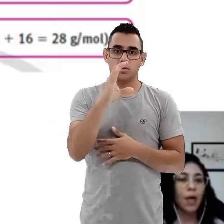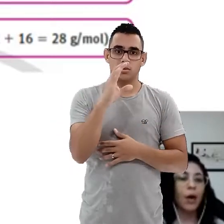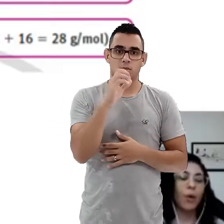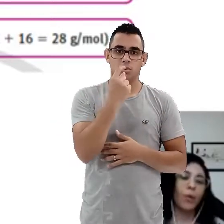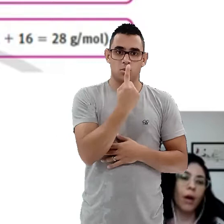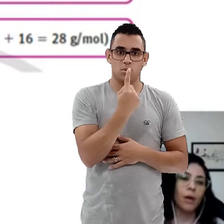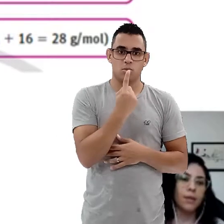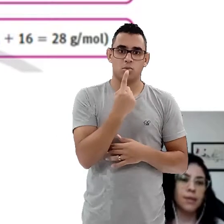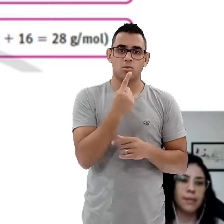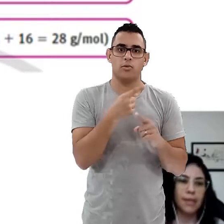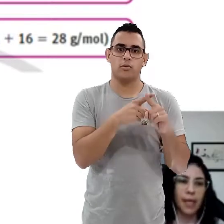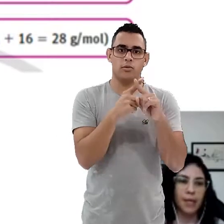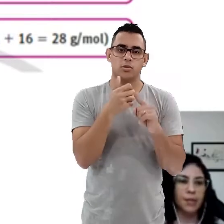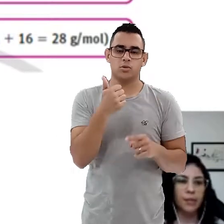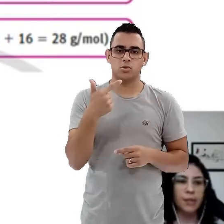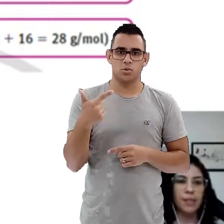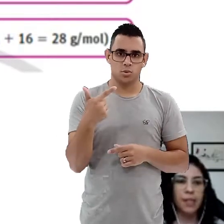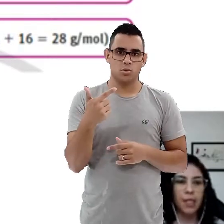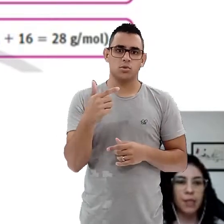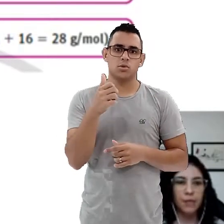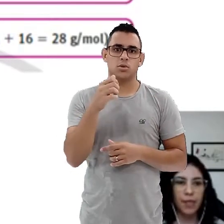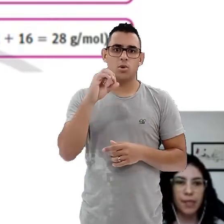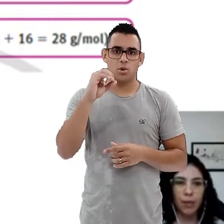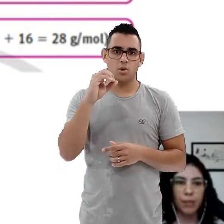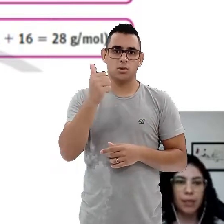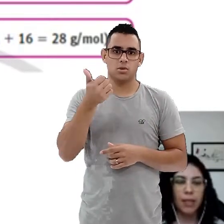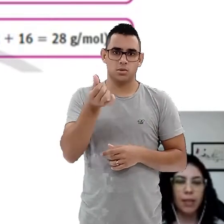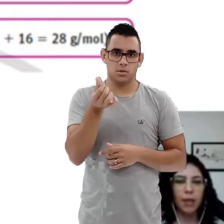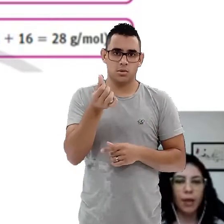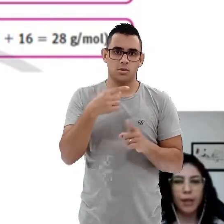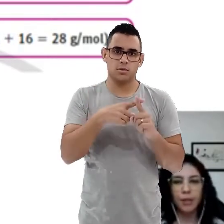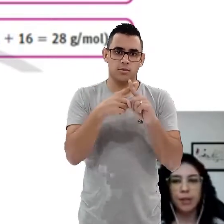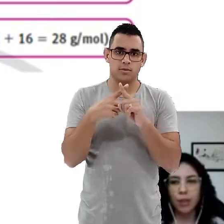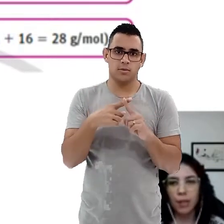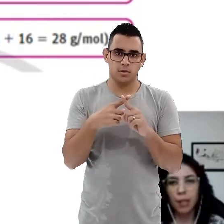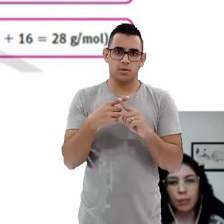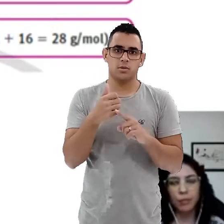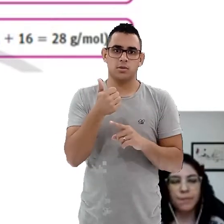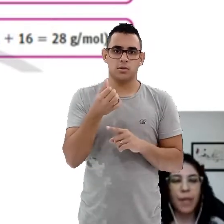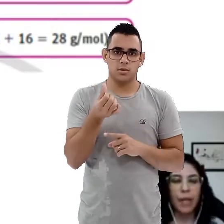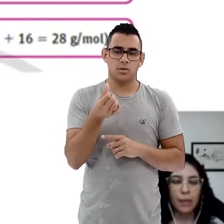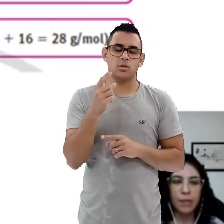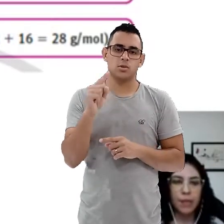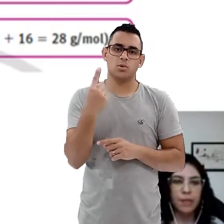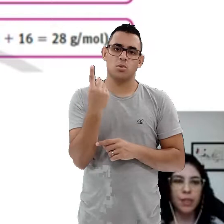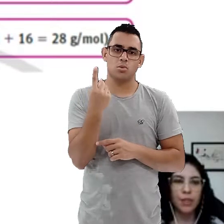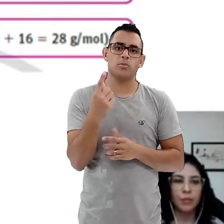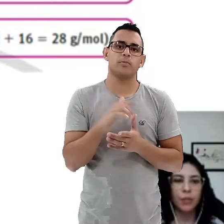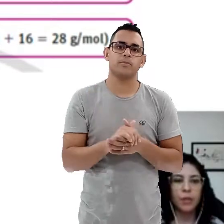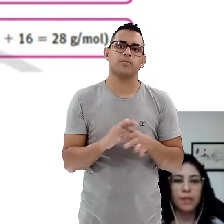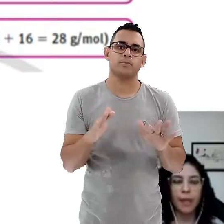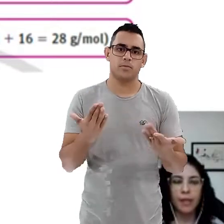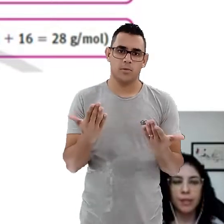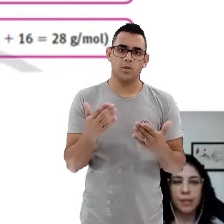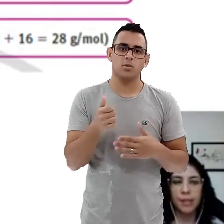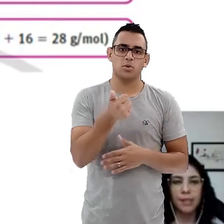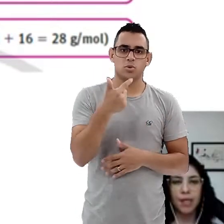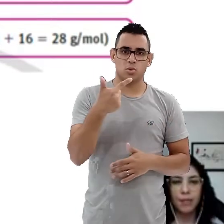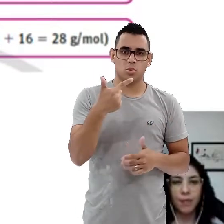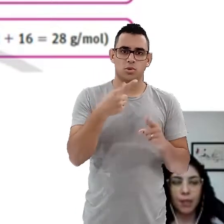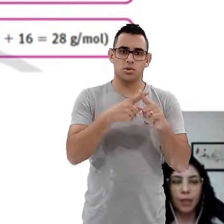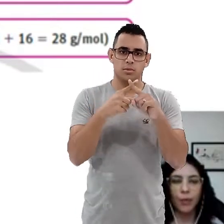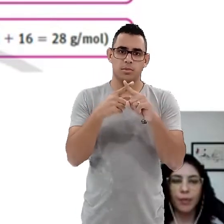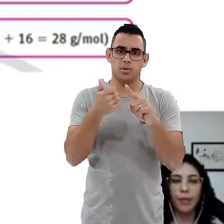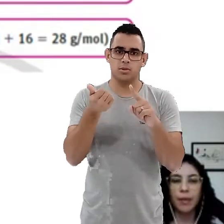12. O O, 16, então 16 vezes a quantidade de O, que a gente só tem 1, então 16. Então 12 mais